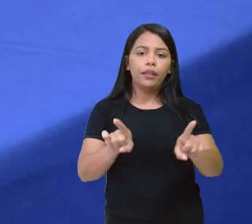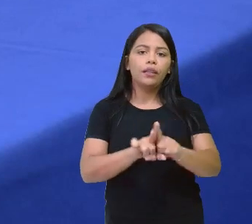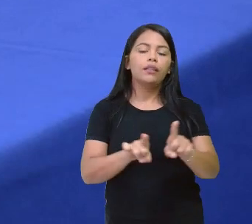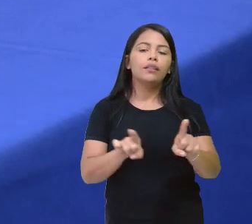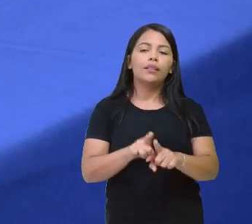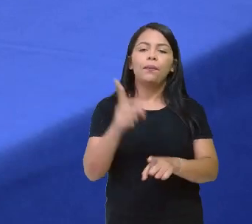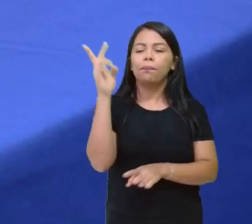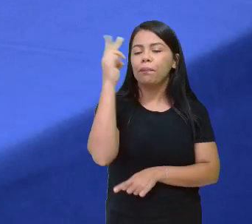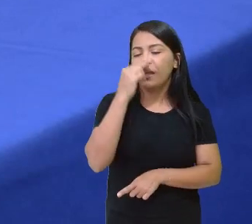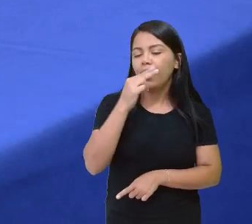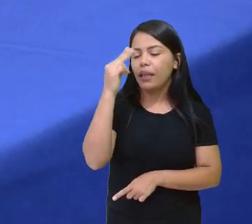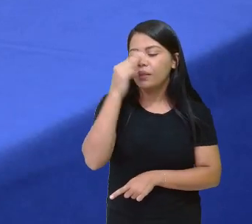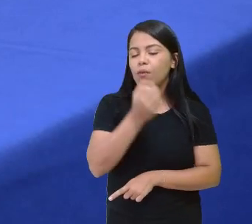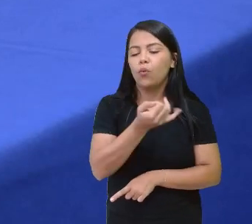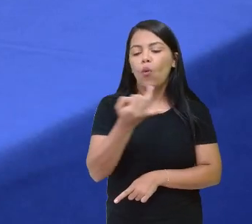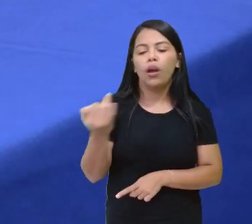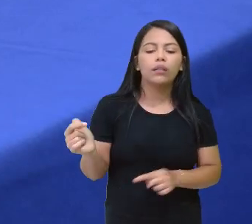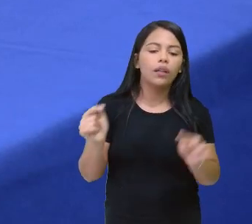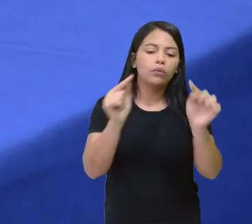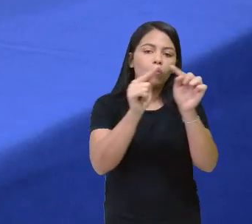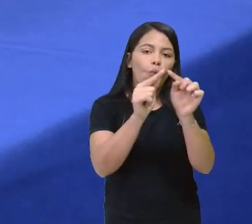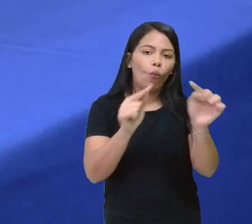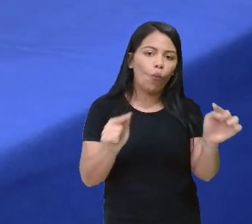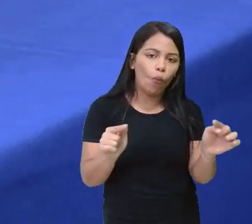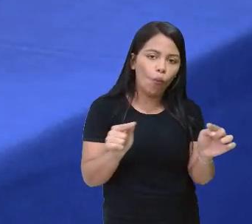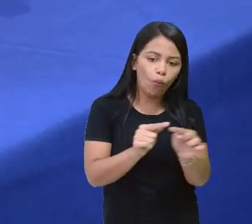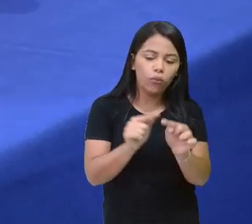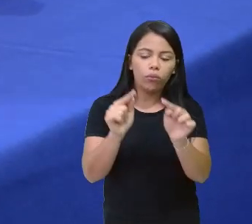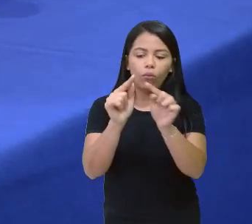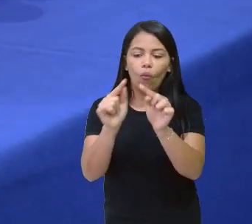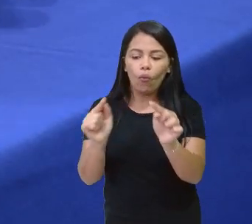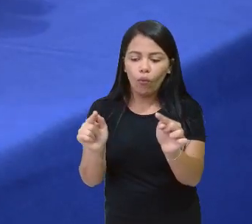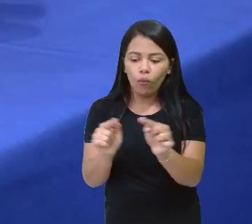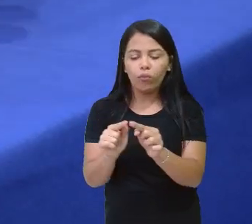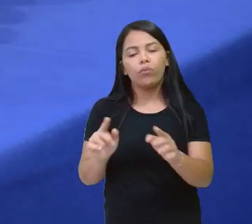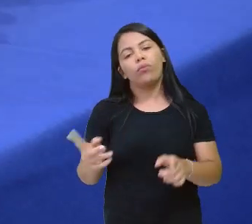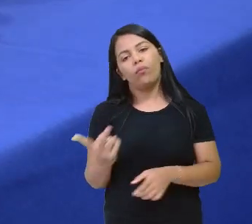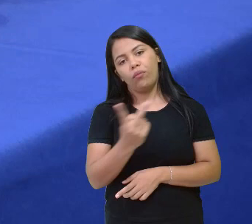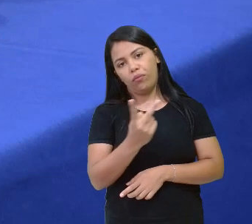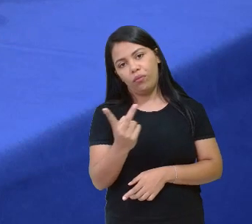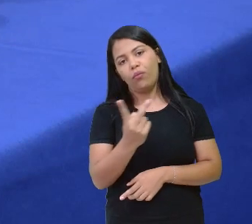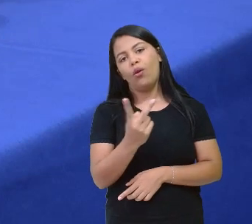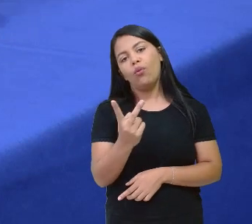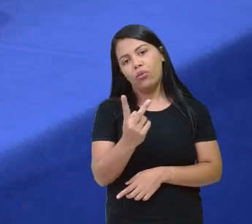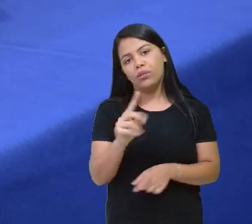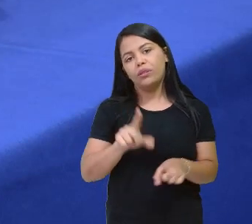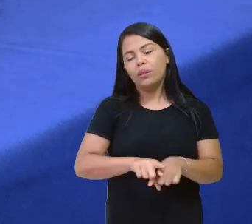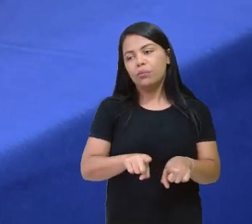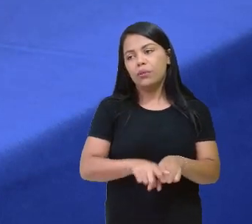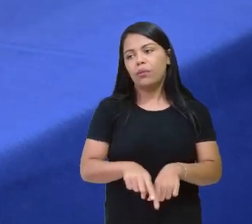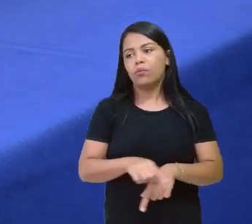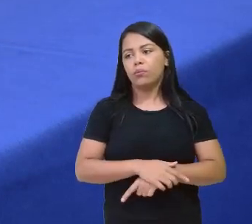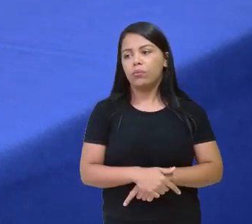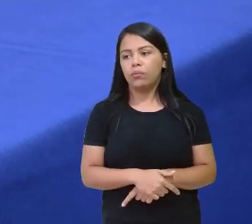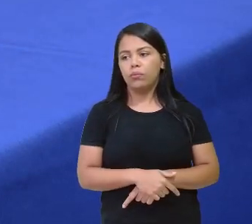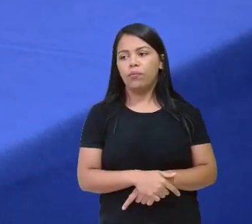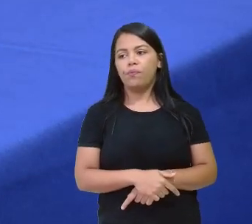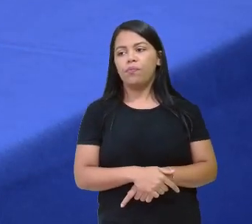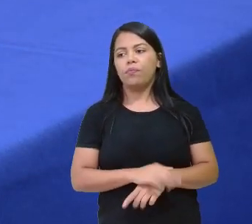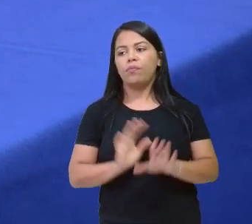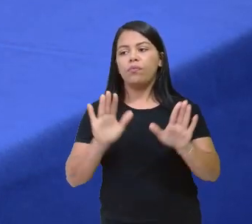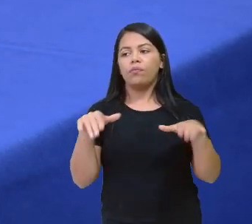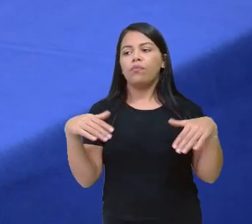a mesma quantidade de área, 2 unidades aqui de triângulo. Então, qual